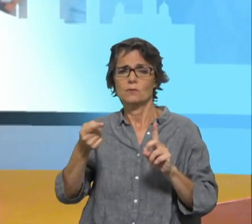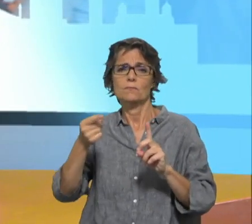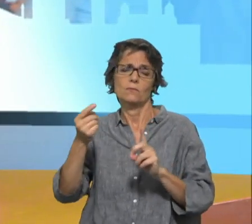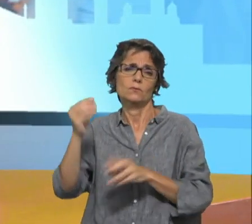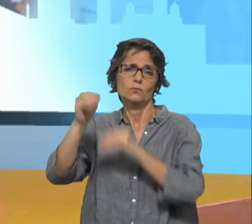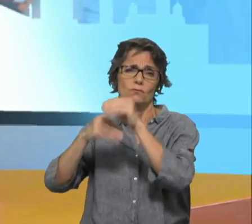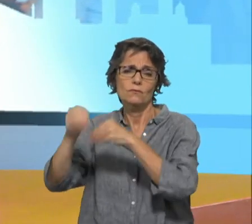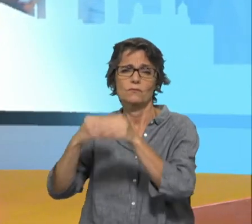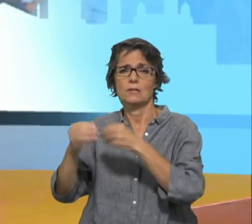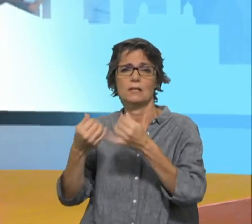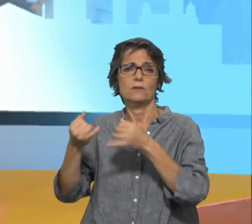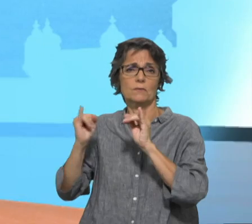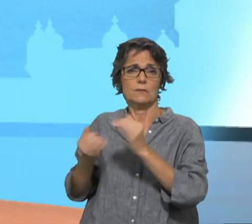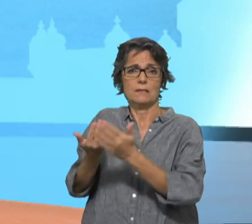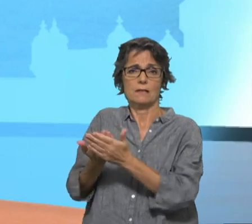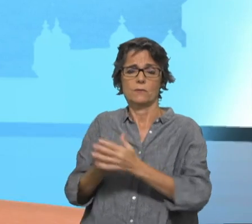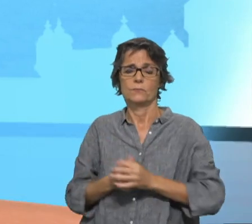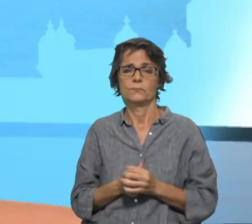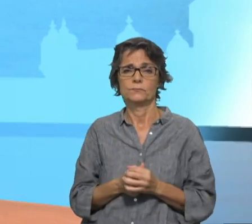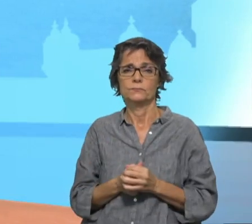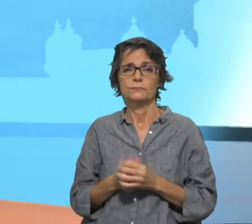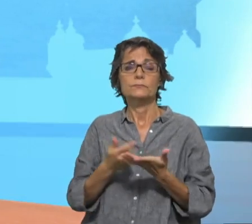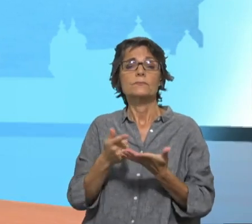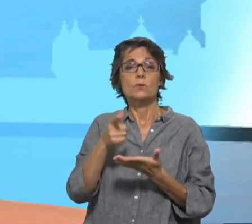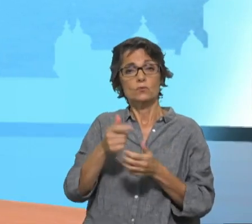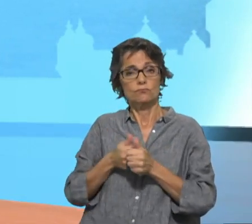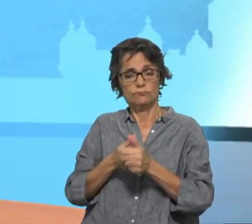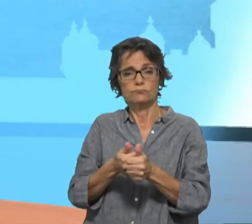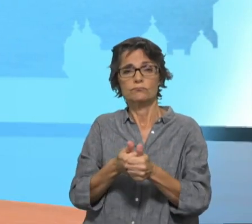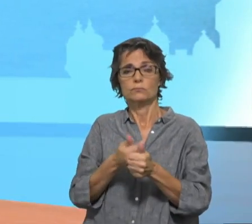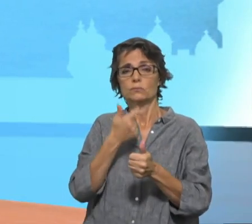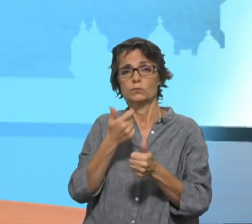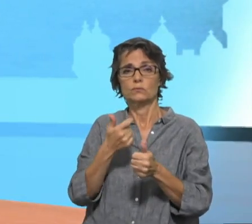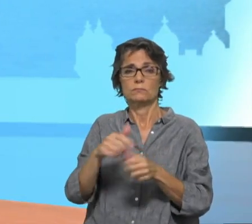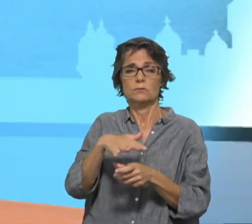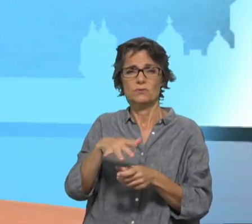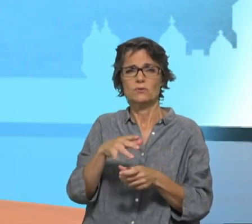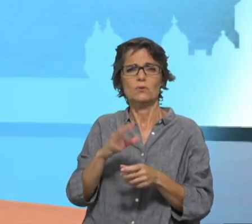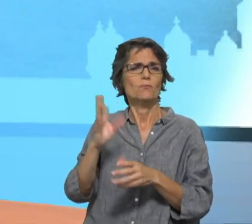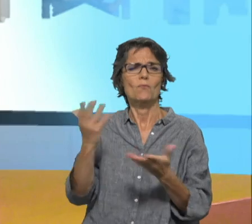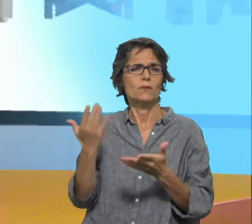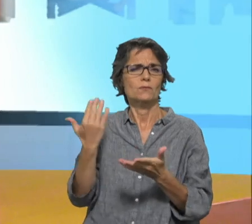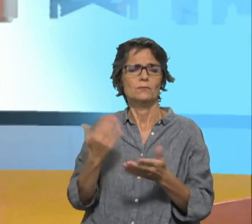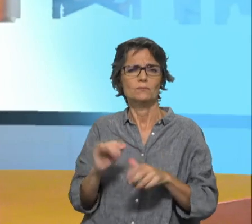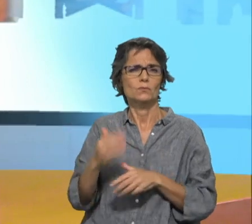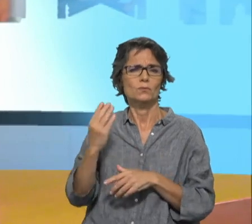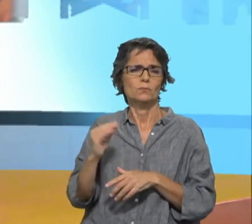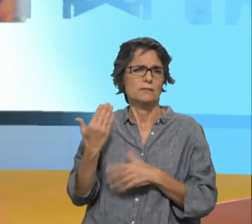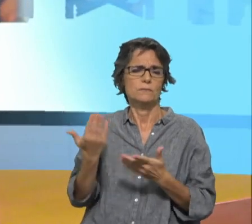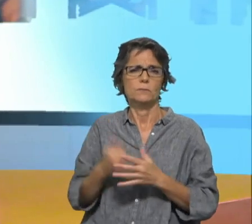independência. O teu acompanhamento do caso de Timor-Leste começou quando? Começou na